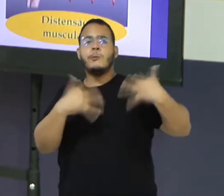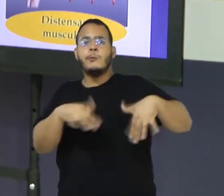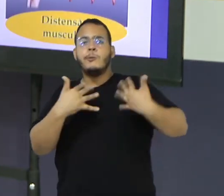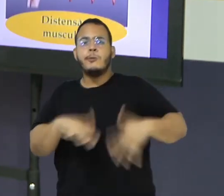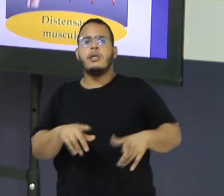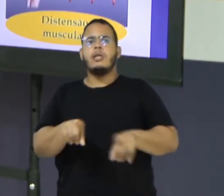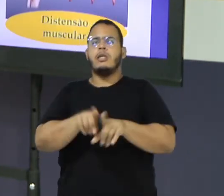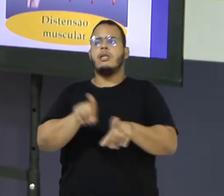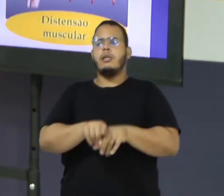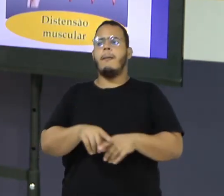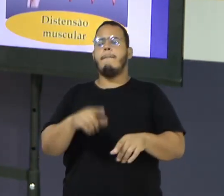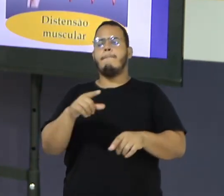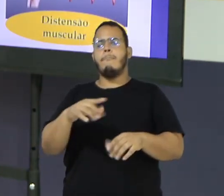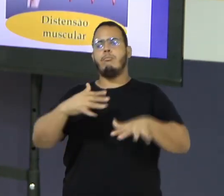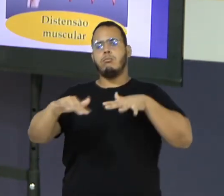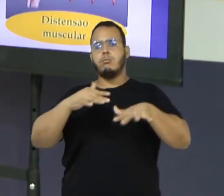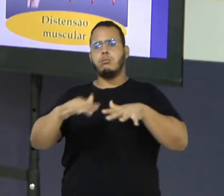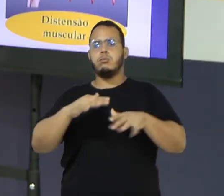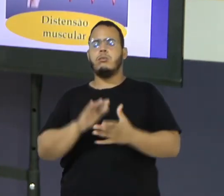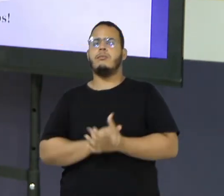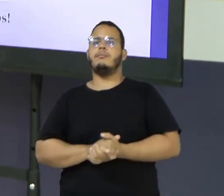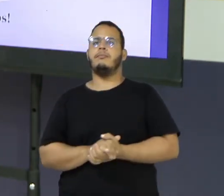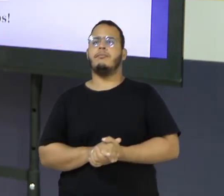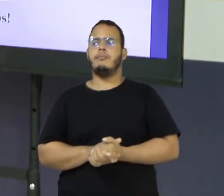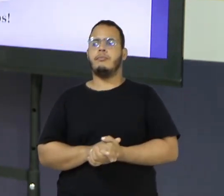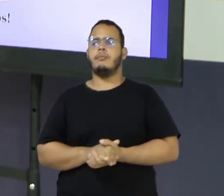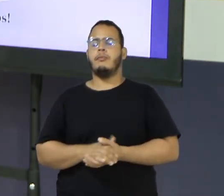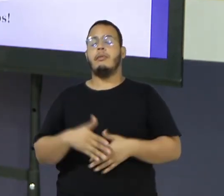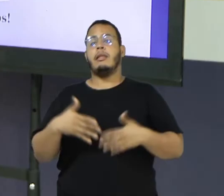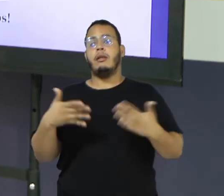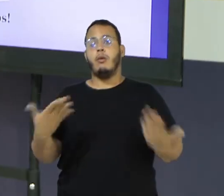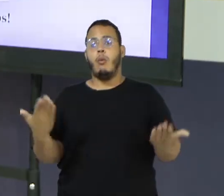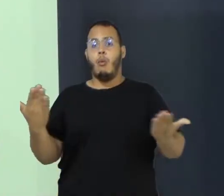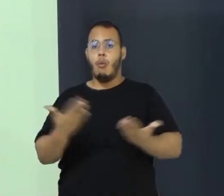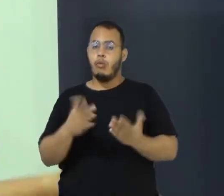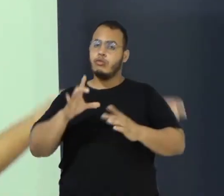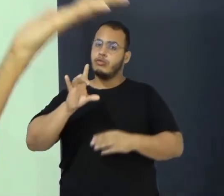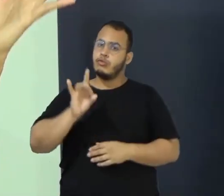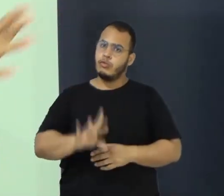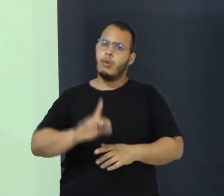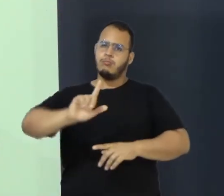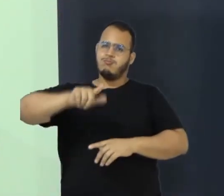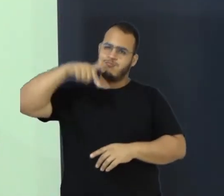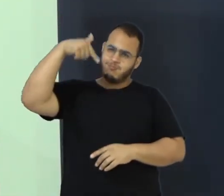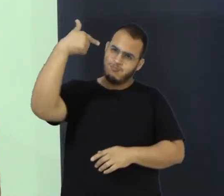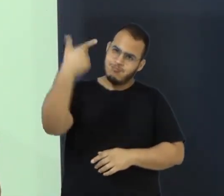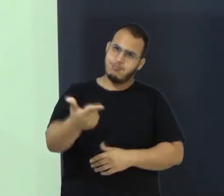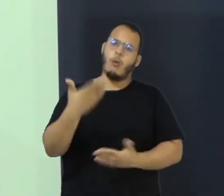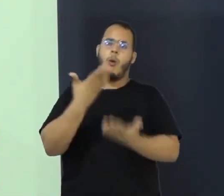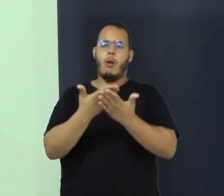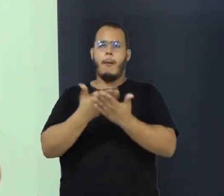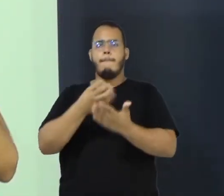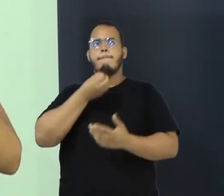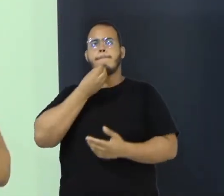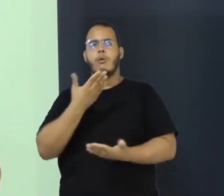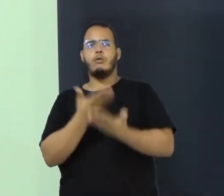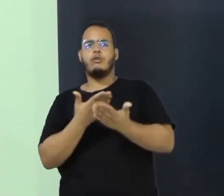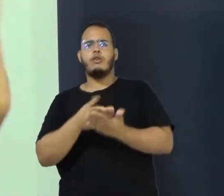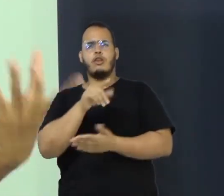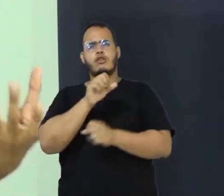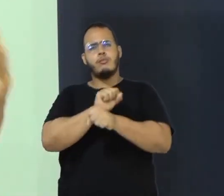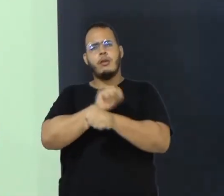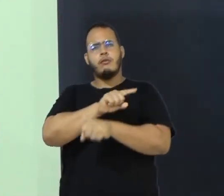estar danificando aí nosso sistema locomotor. Então, pessoal, por hoje é só. Até a próxima aula, bons estudos. Espero que vocês tenham